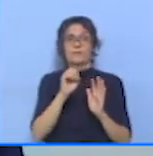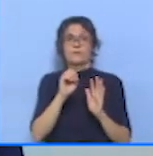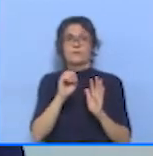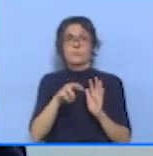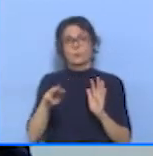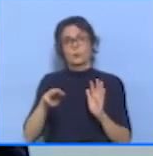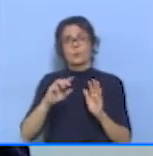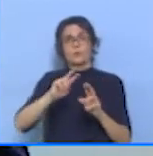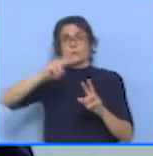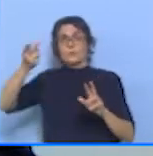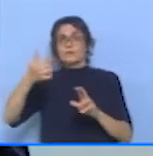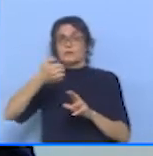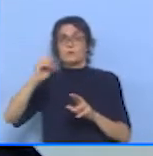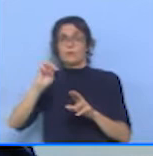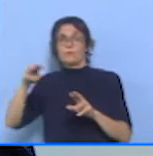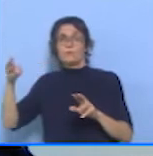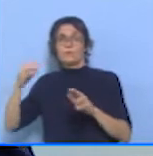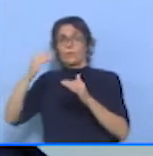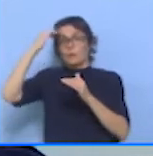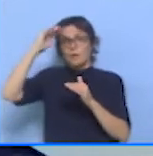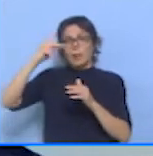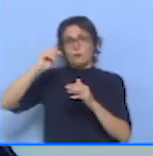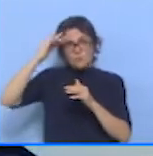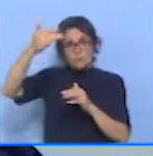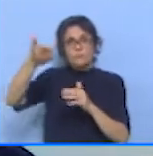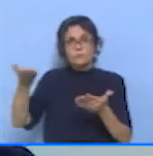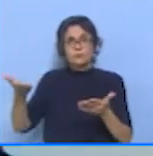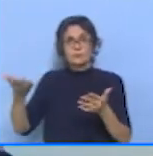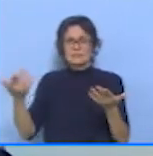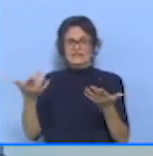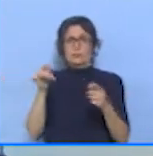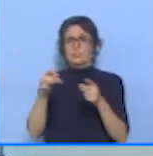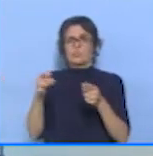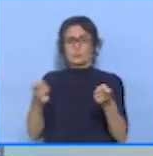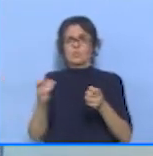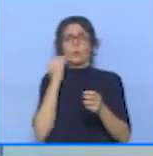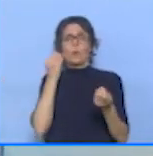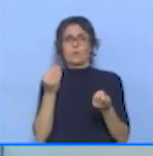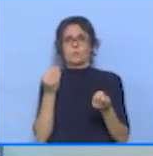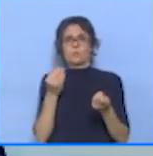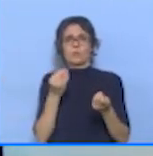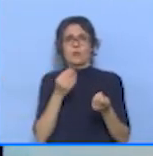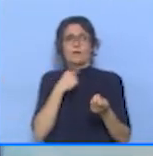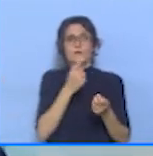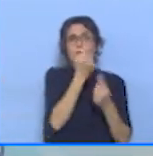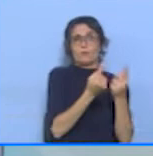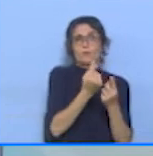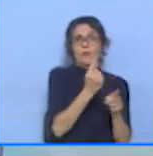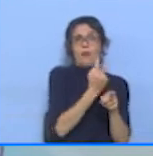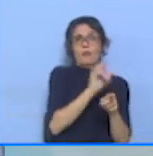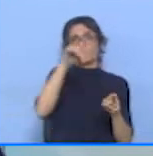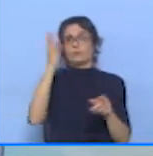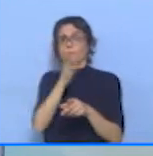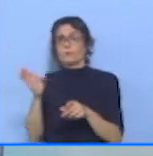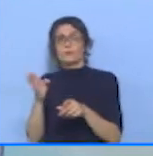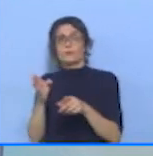coerentes e dizemos, bem, não, nós temos que pensar realmente este assunto de outra forma, ou então as